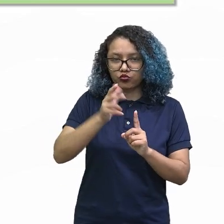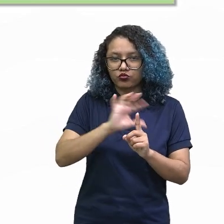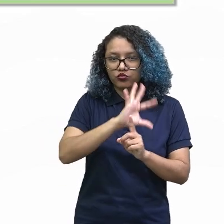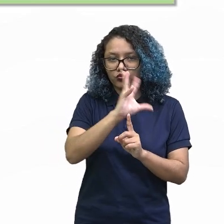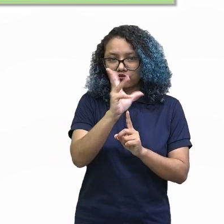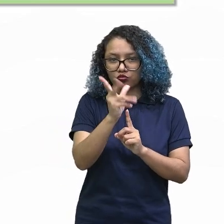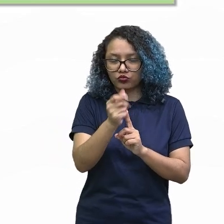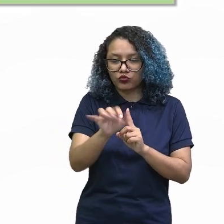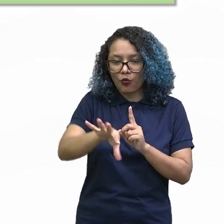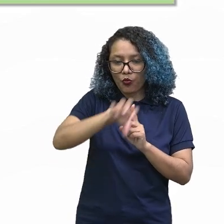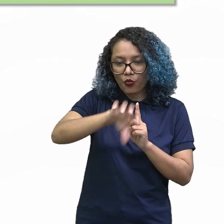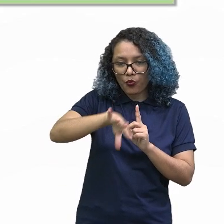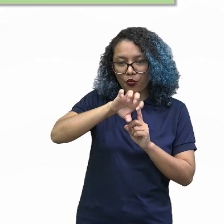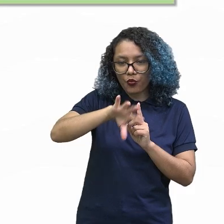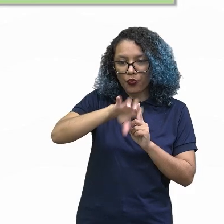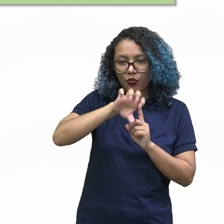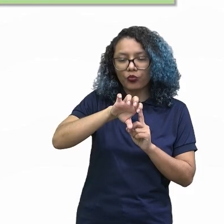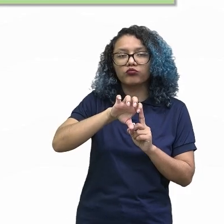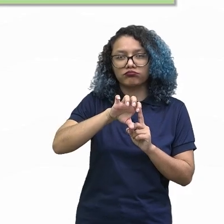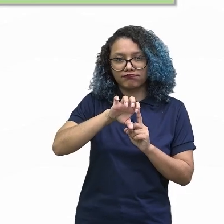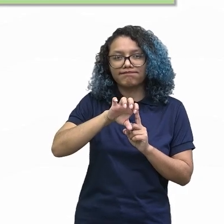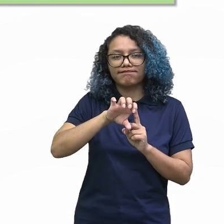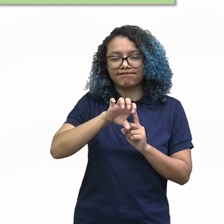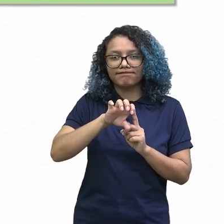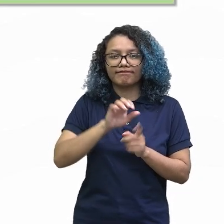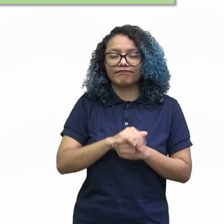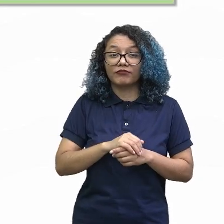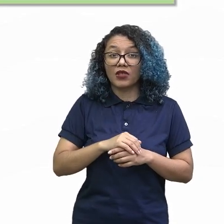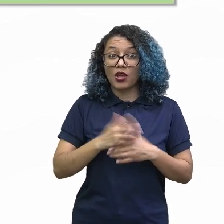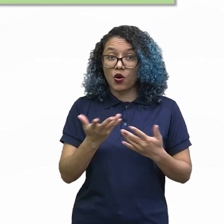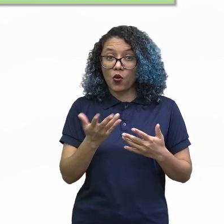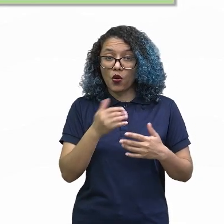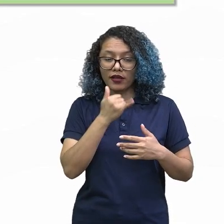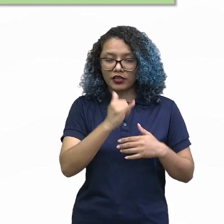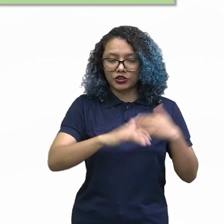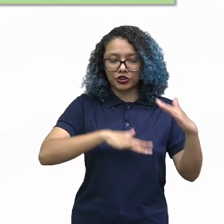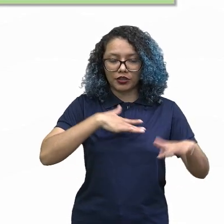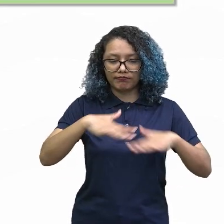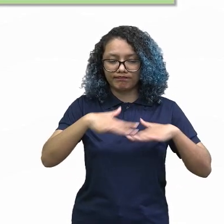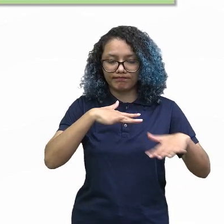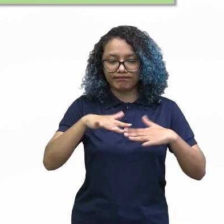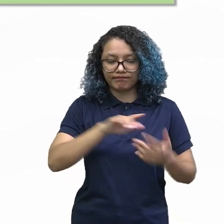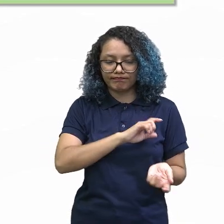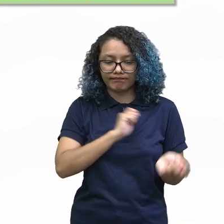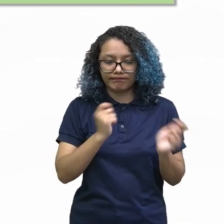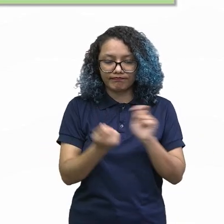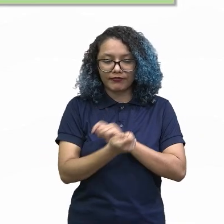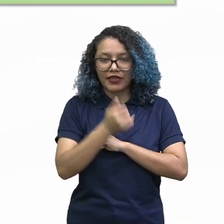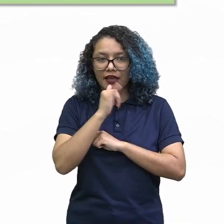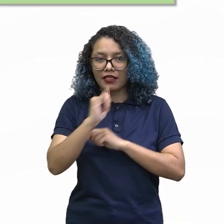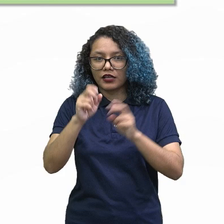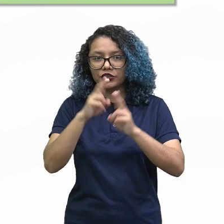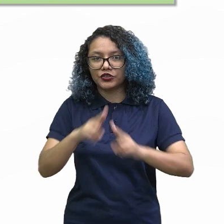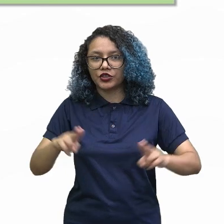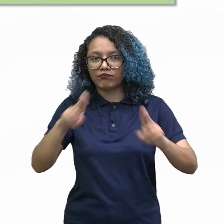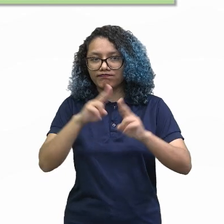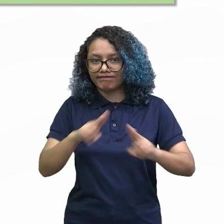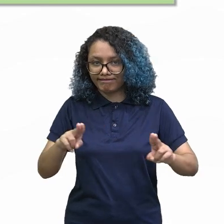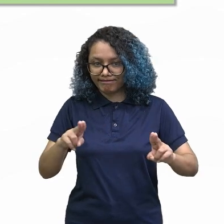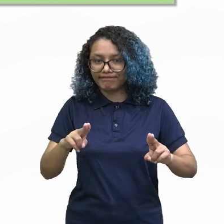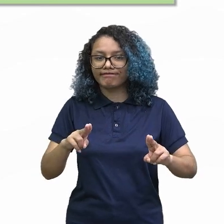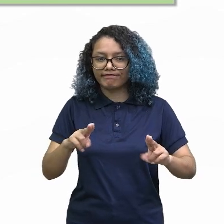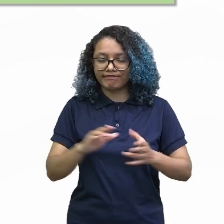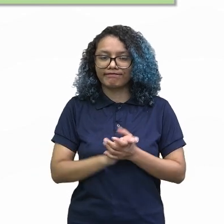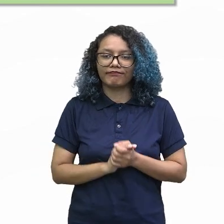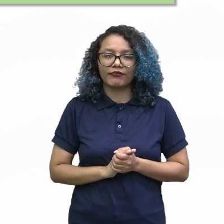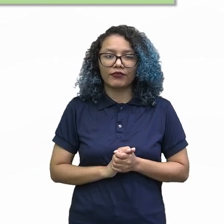movimento cinético que vai ser transformado, na verdade, energia cinética, que vai ser transformado numa energia elétrica, né? Então, em